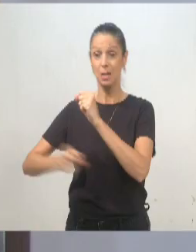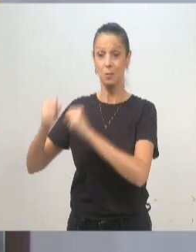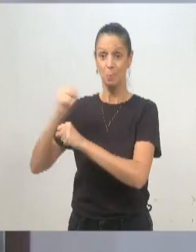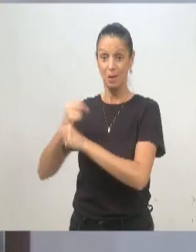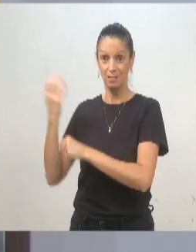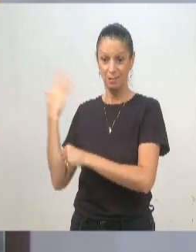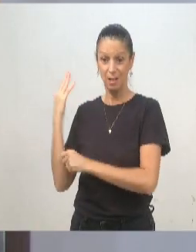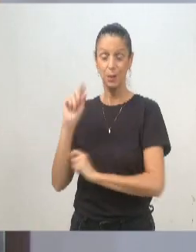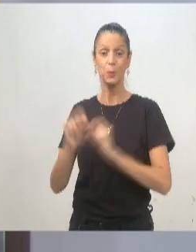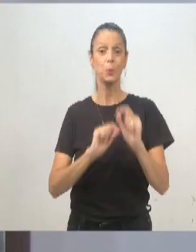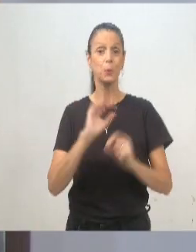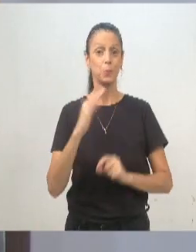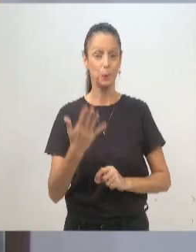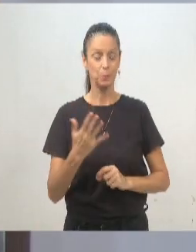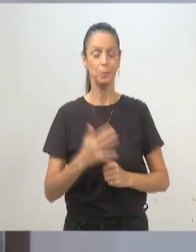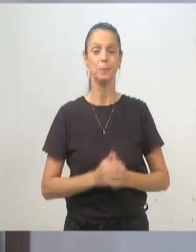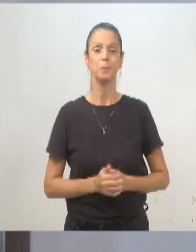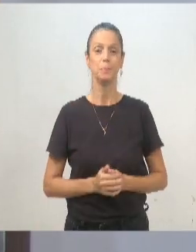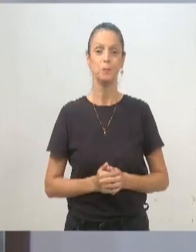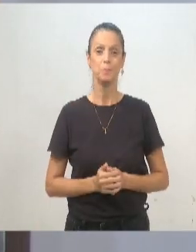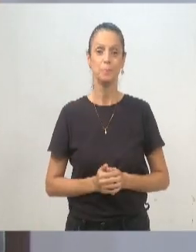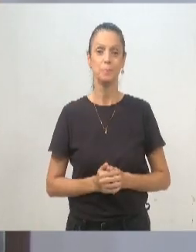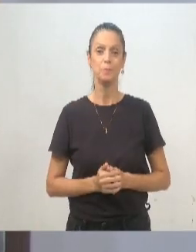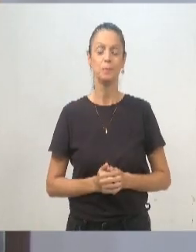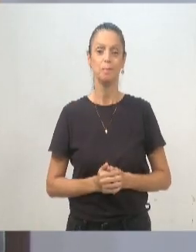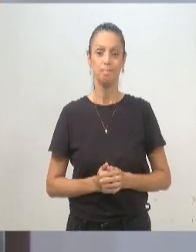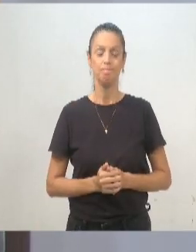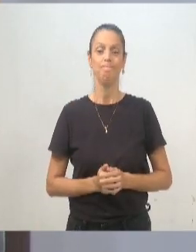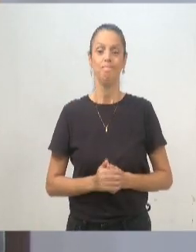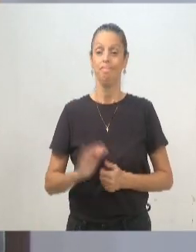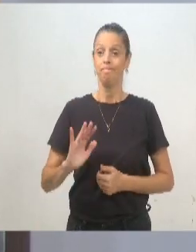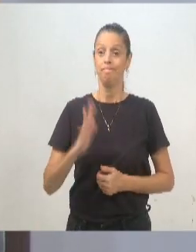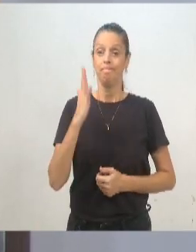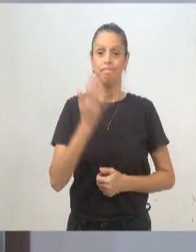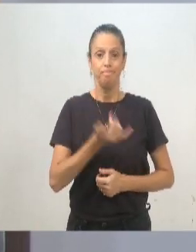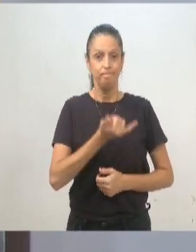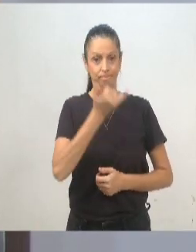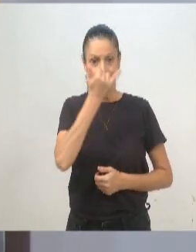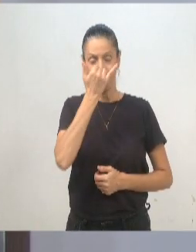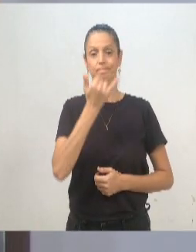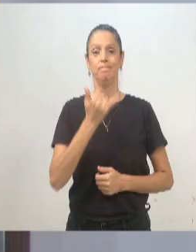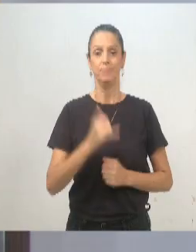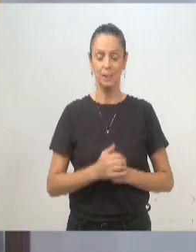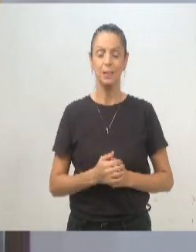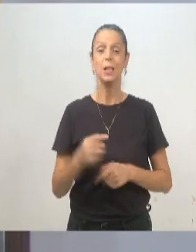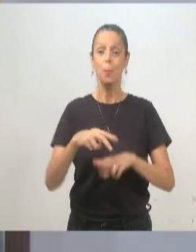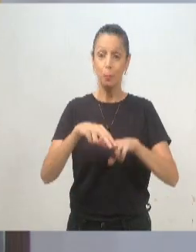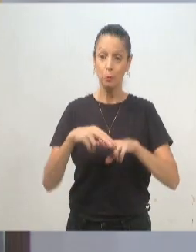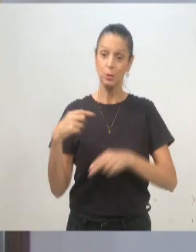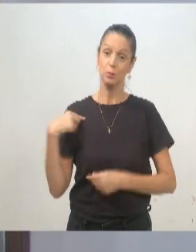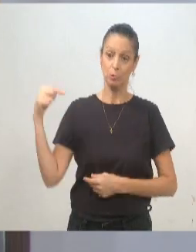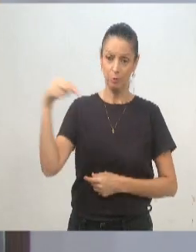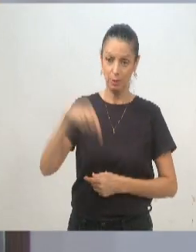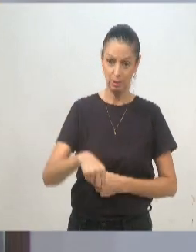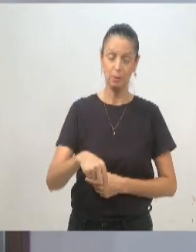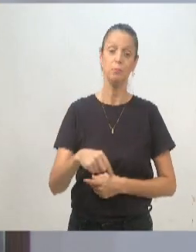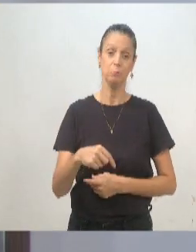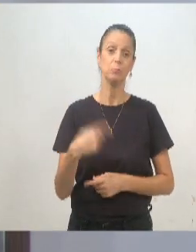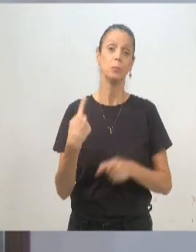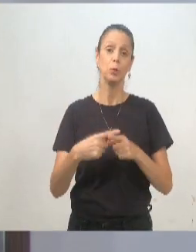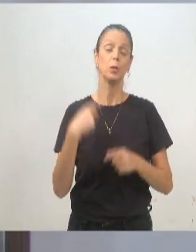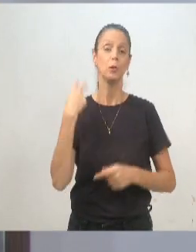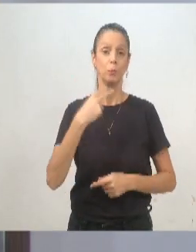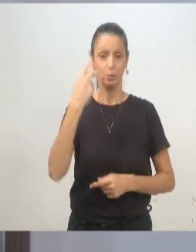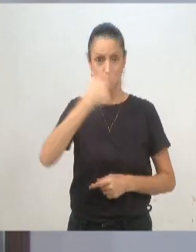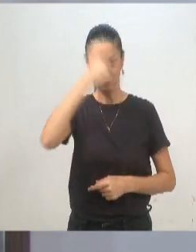especificamente, o grande impasse que acabou causando a minha vinda aqui a requerimento do nobre vereador